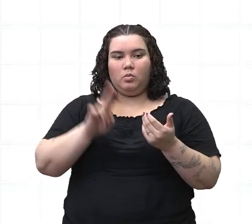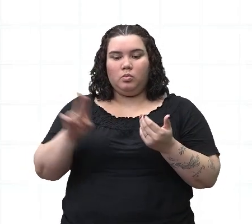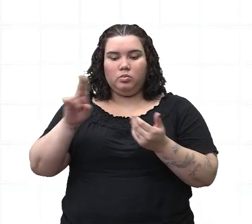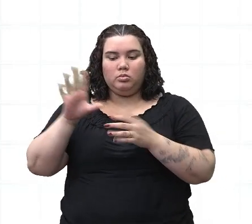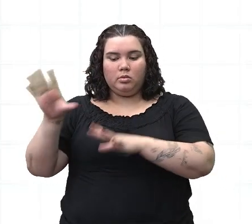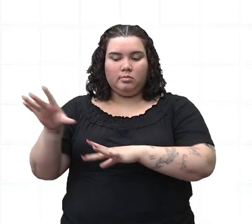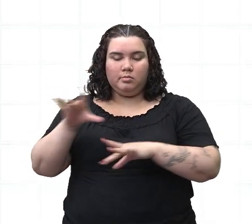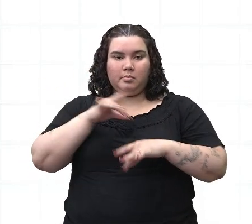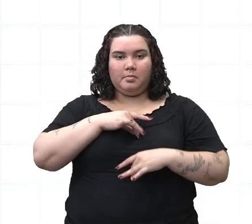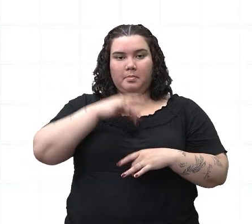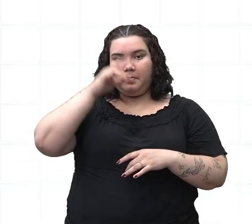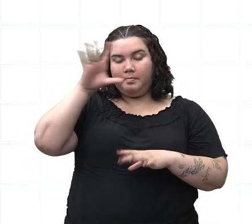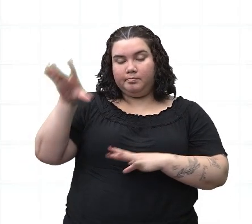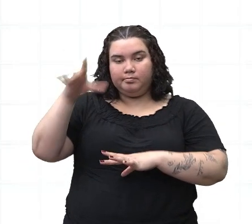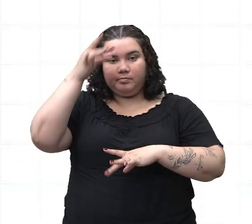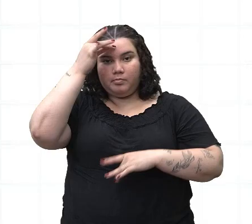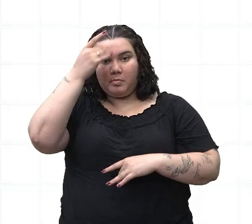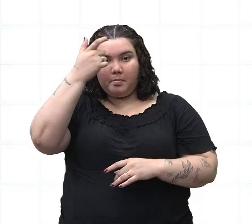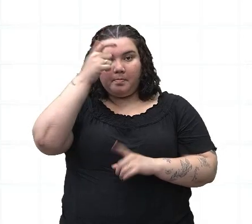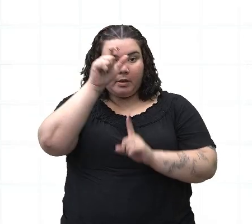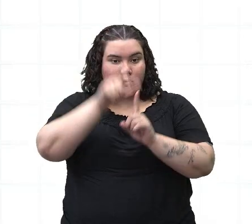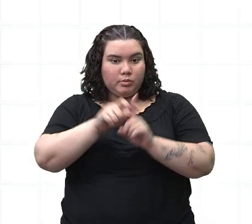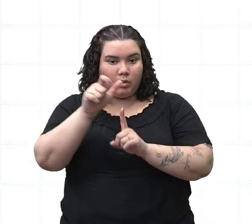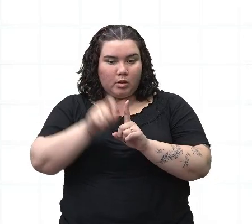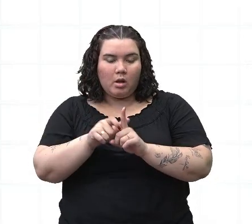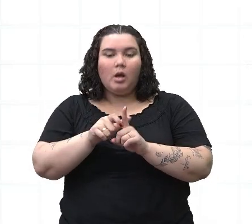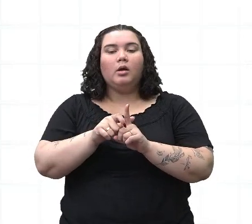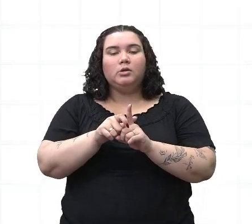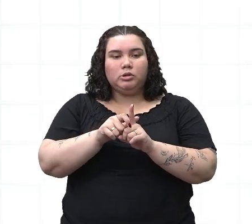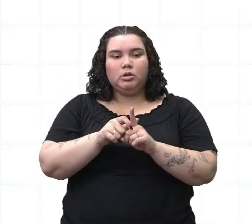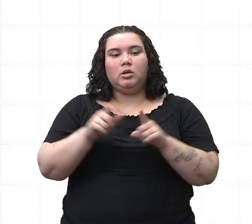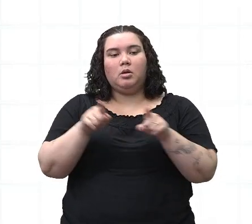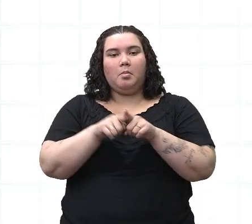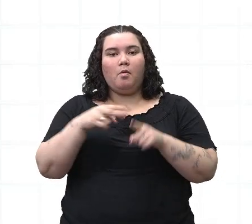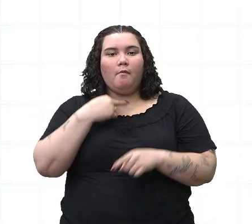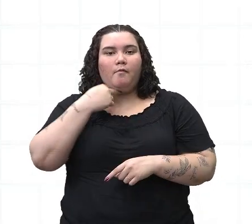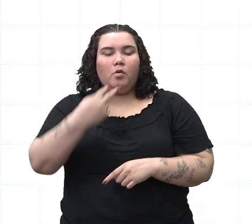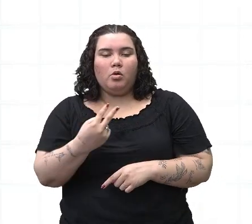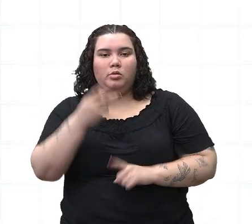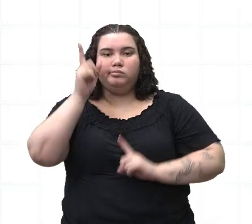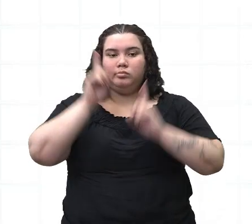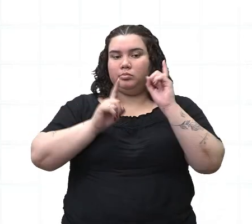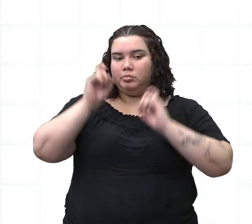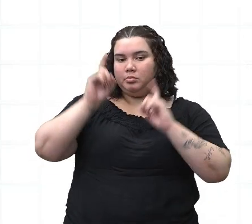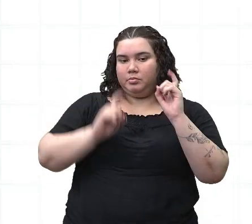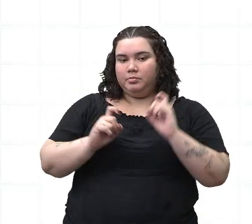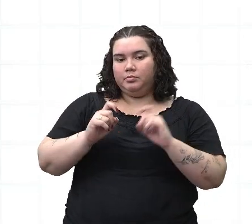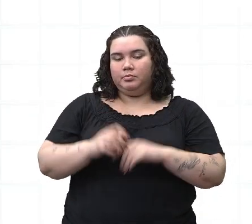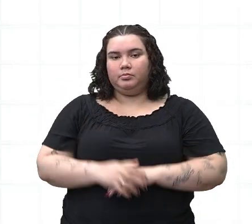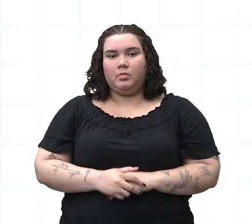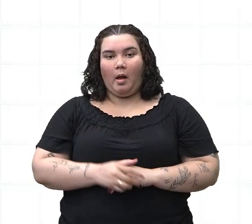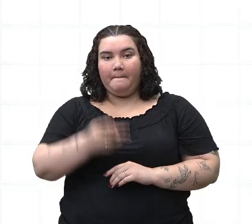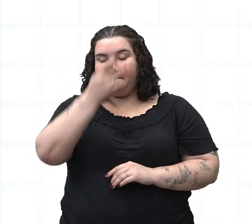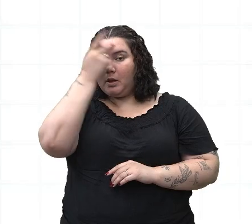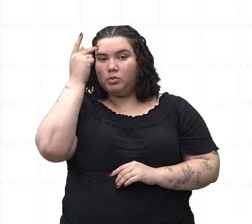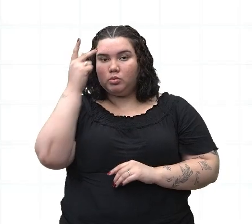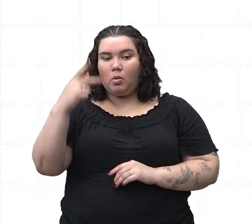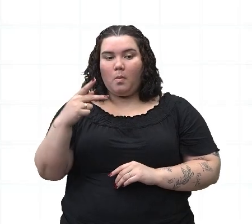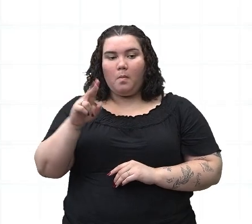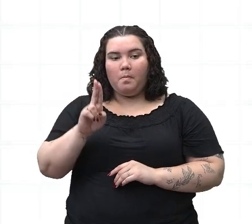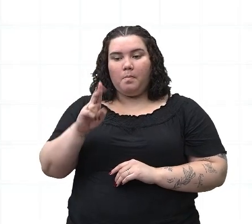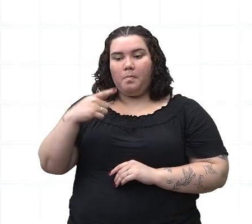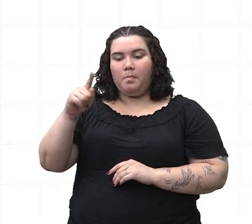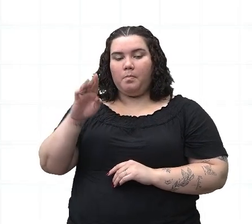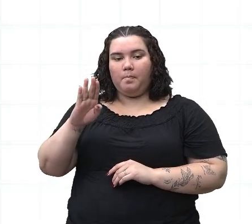personagem fictício sua voz e expressão. O público é o que assiste o espetáculo, é o que